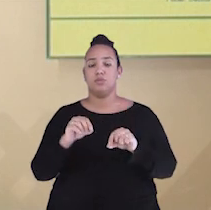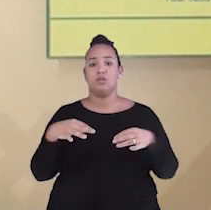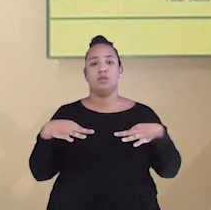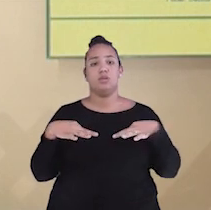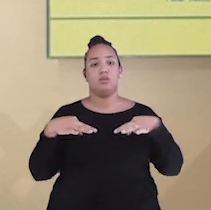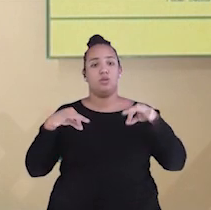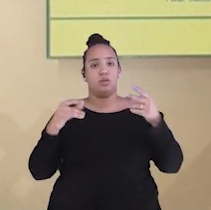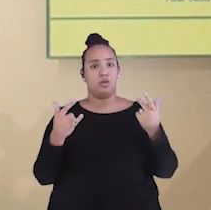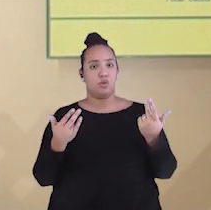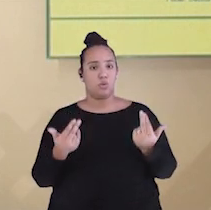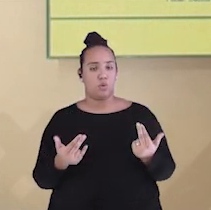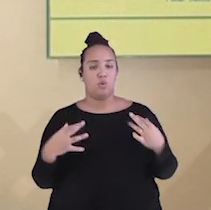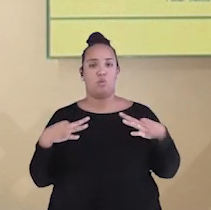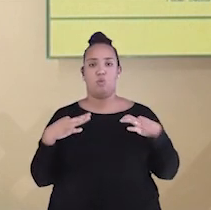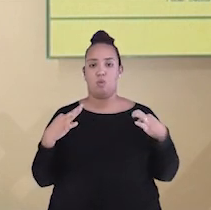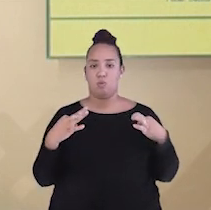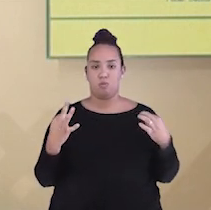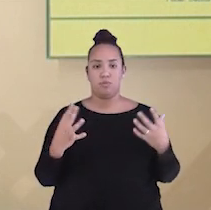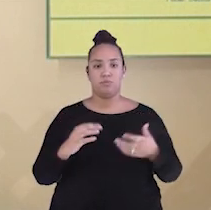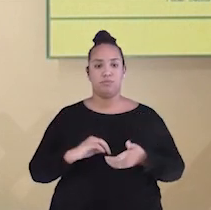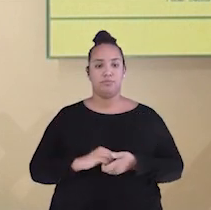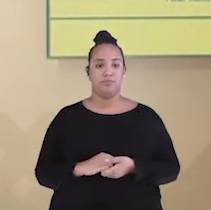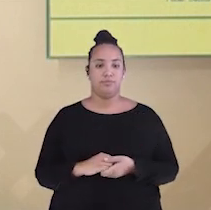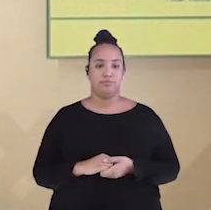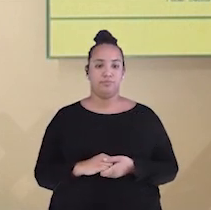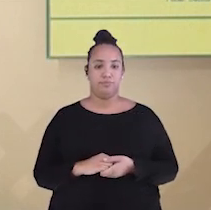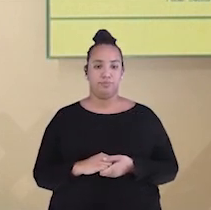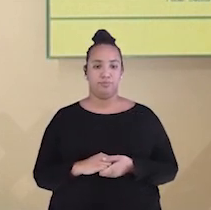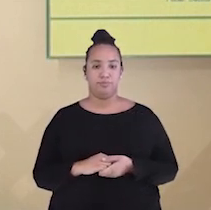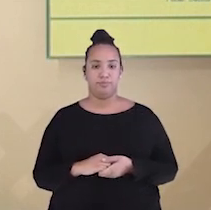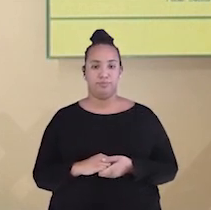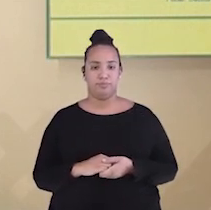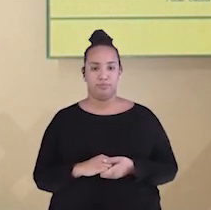do mesmo tecido que nós usamos para a roupinha da boneca.